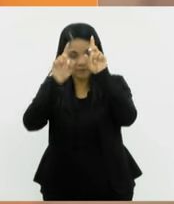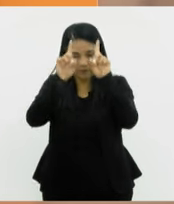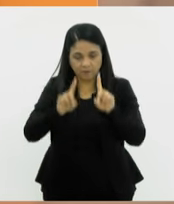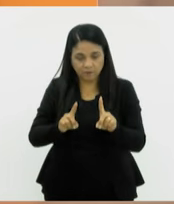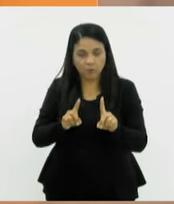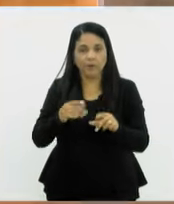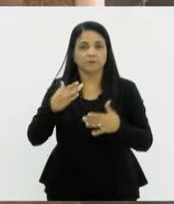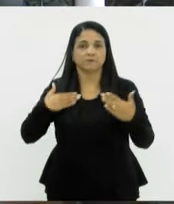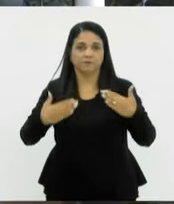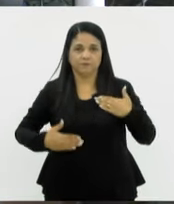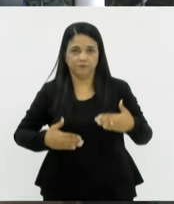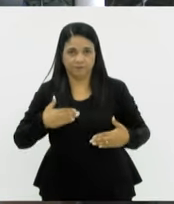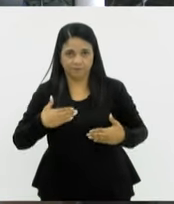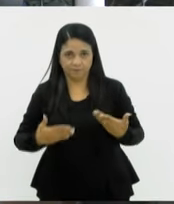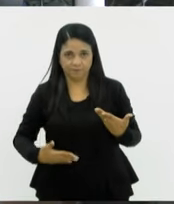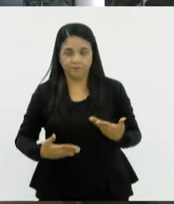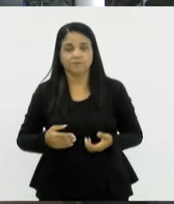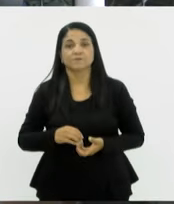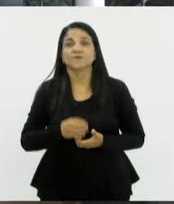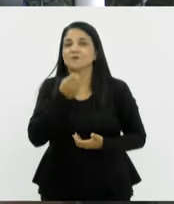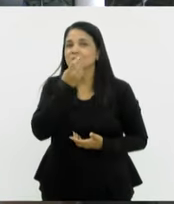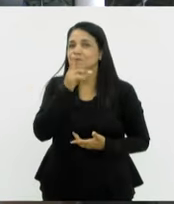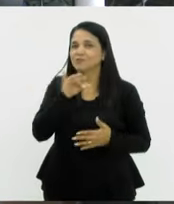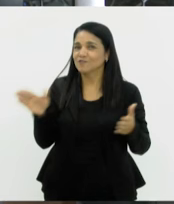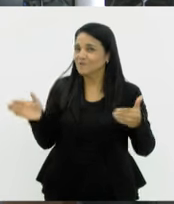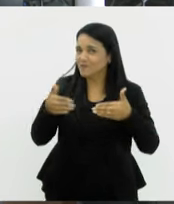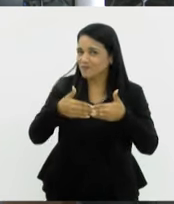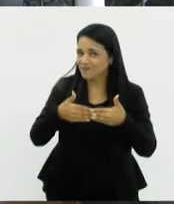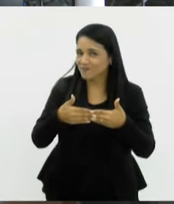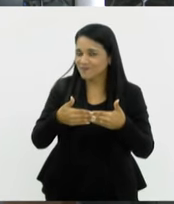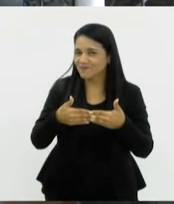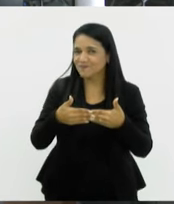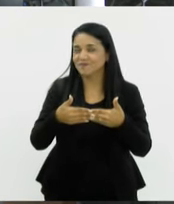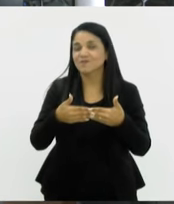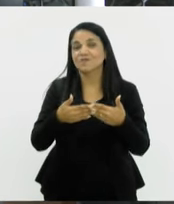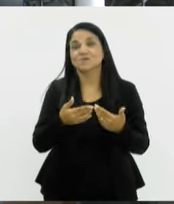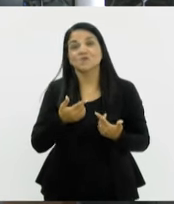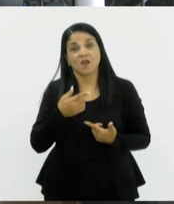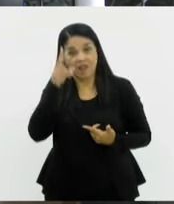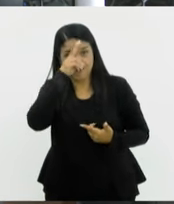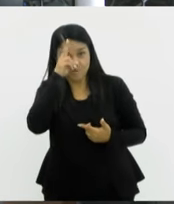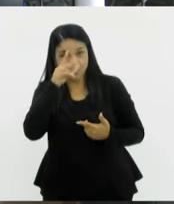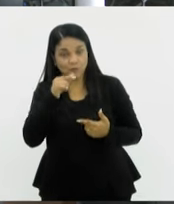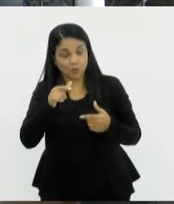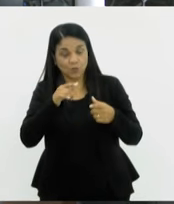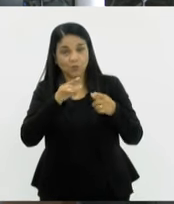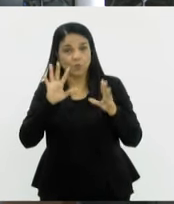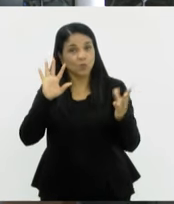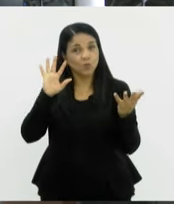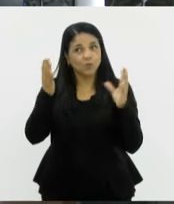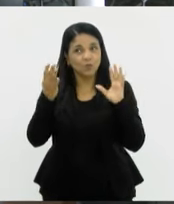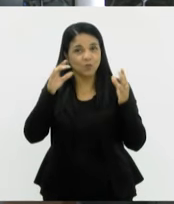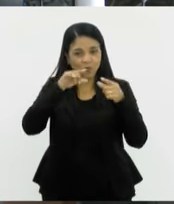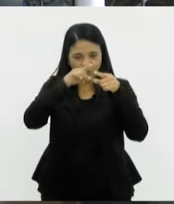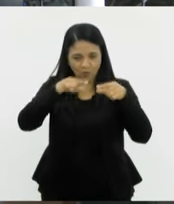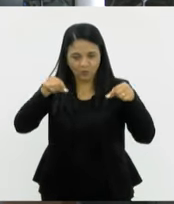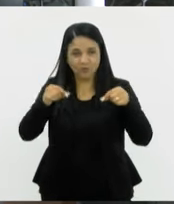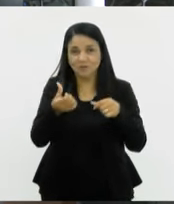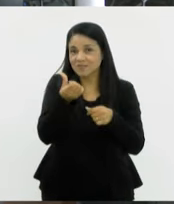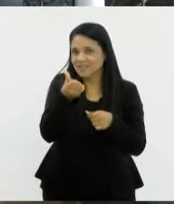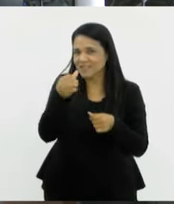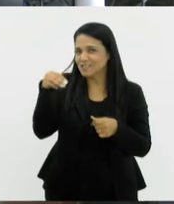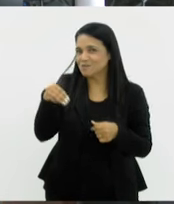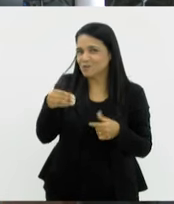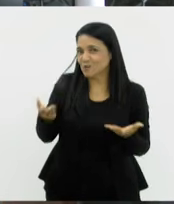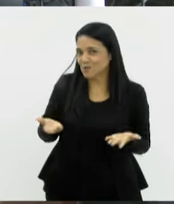físicas. O Bom Dia Alerj termina aqui lembrando que o outono começou aos 6 minutos de hoje. A estação se